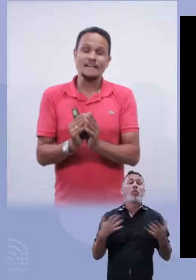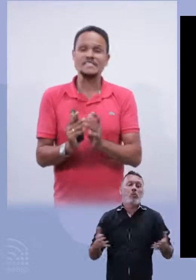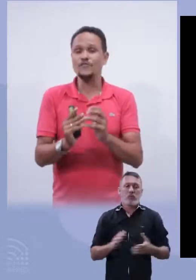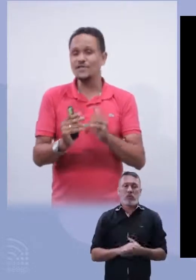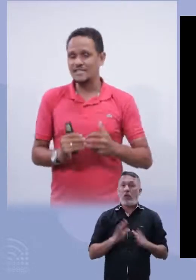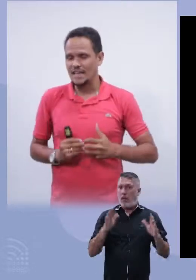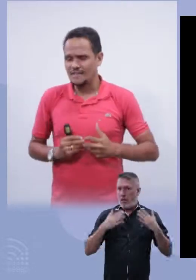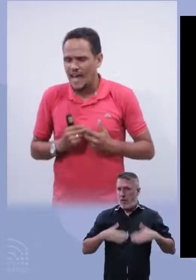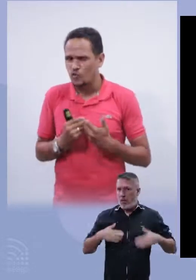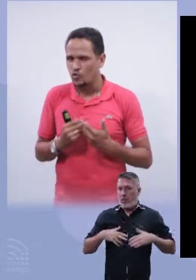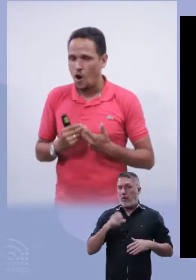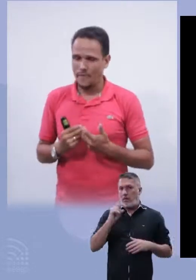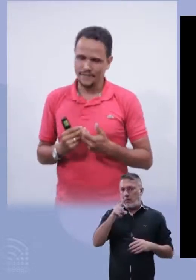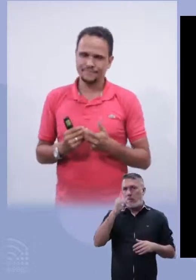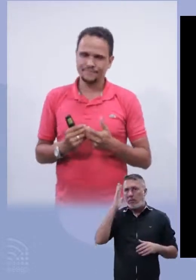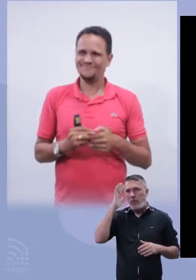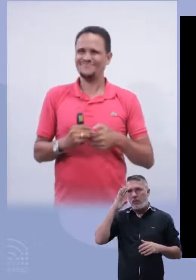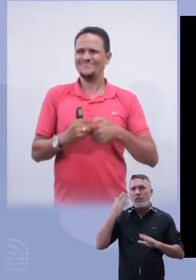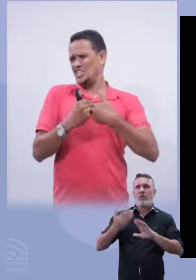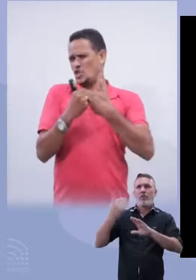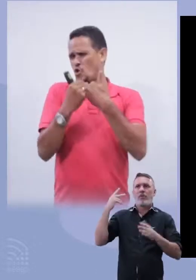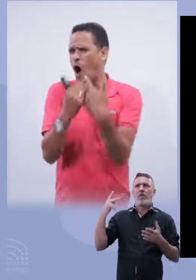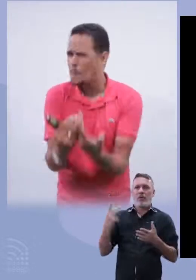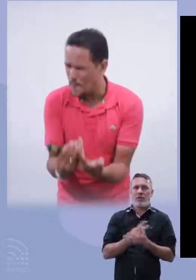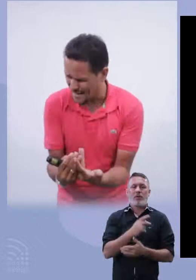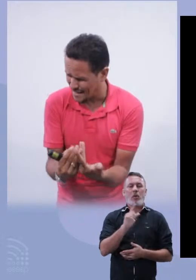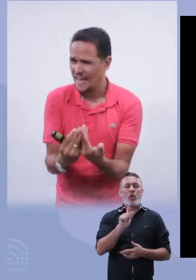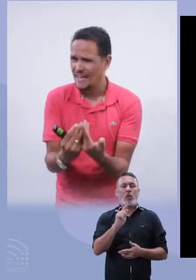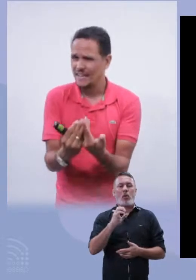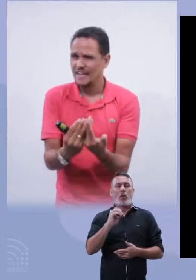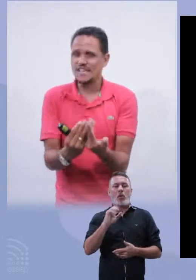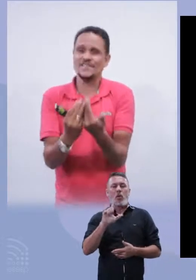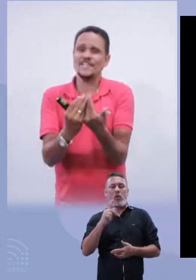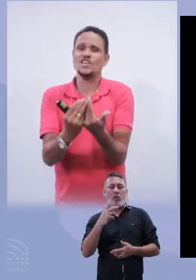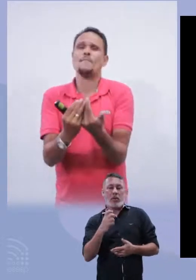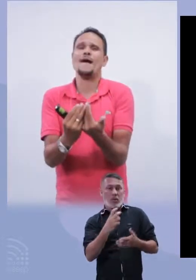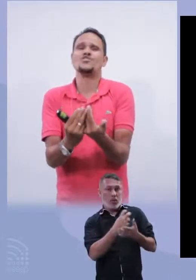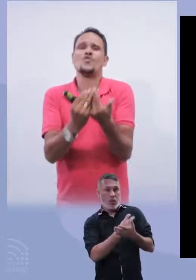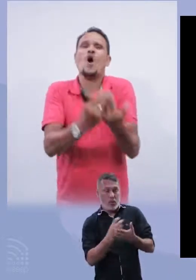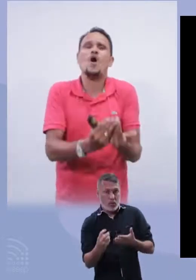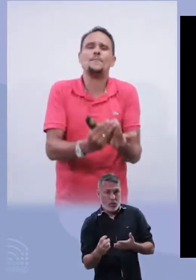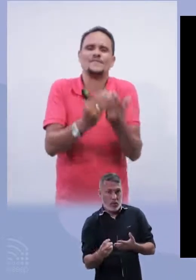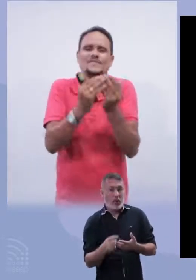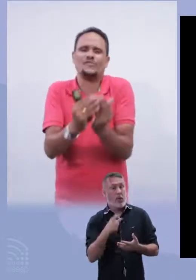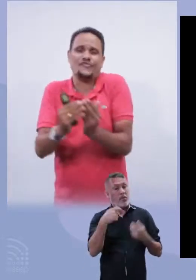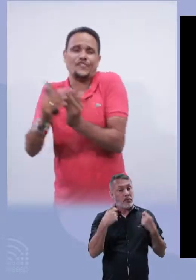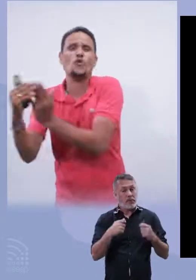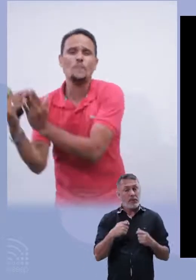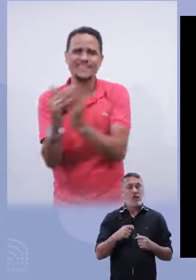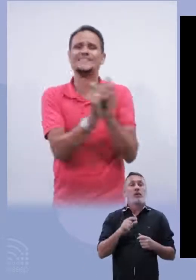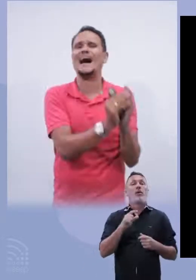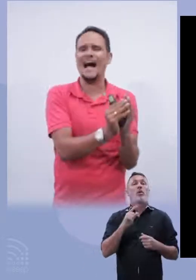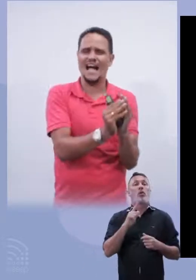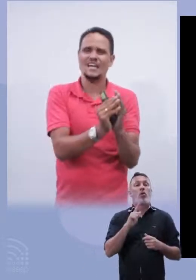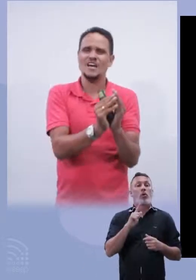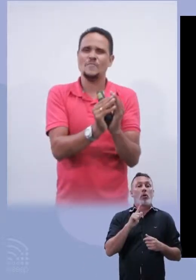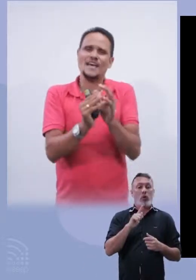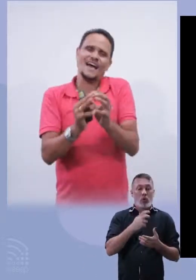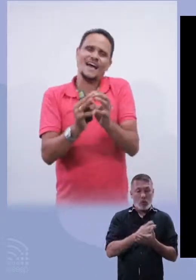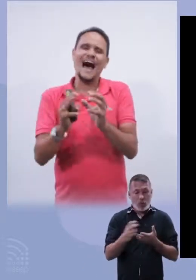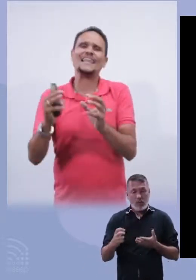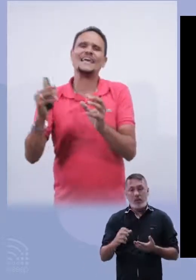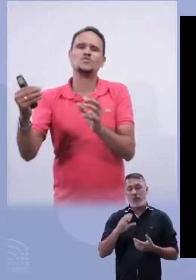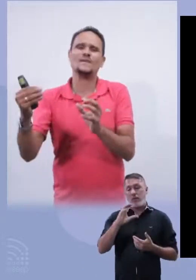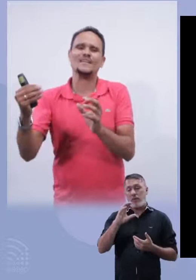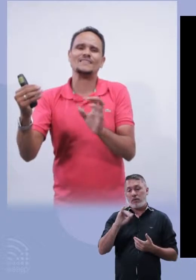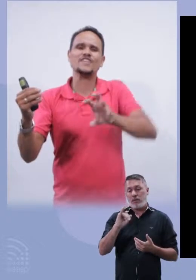calma. Se você der um nome de golpe militar, você vai ter que chamar de golpe civil-militar.